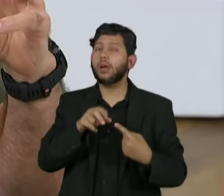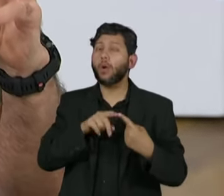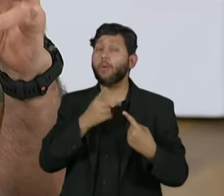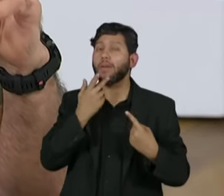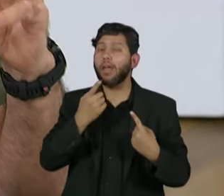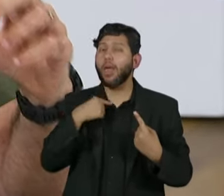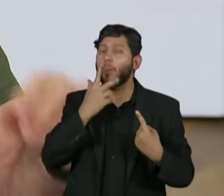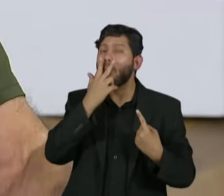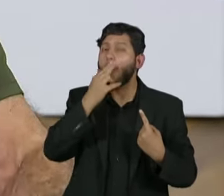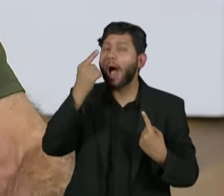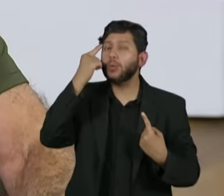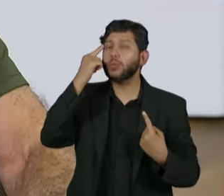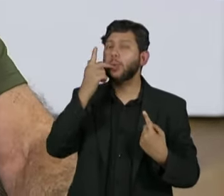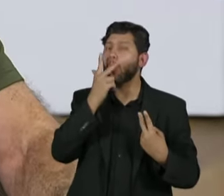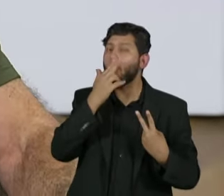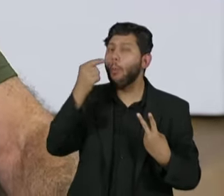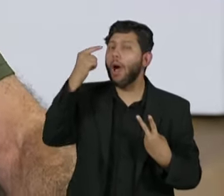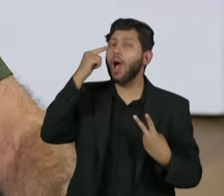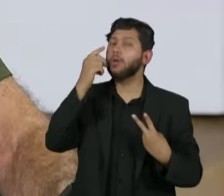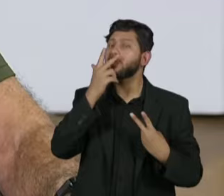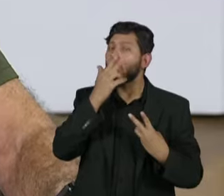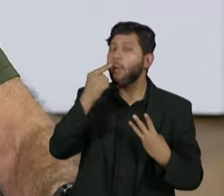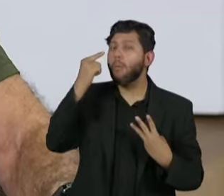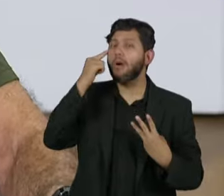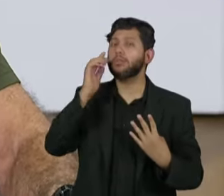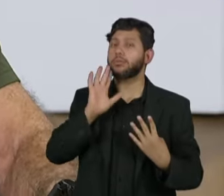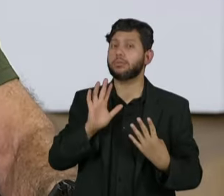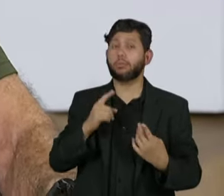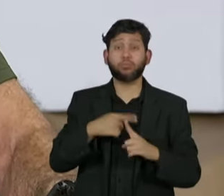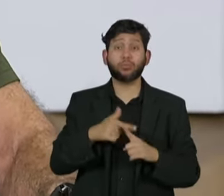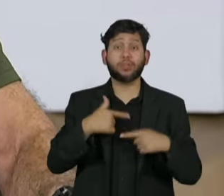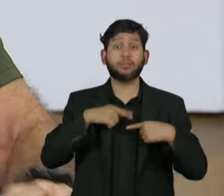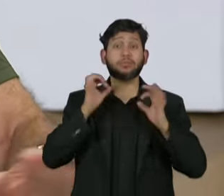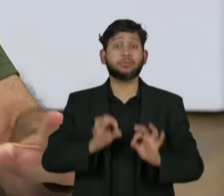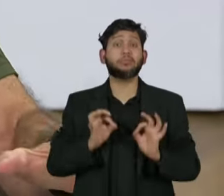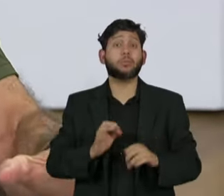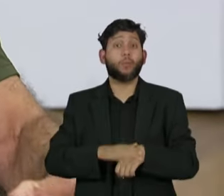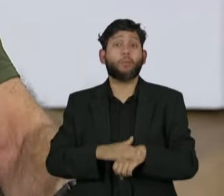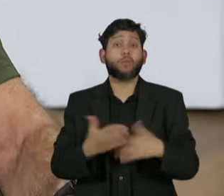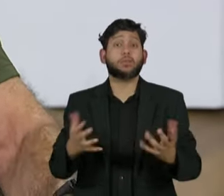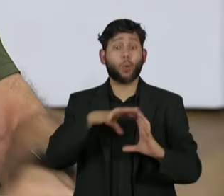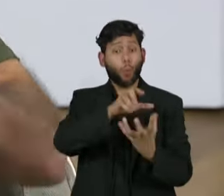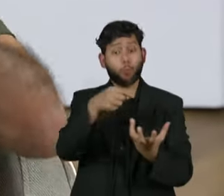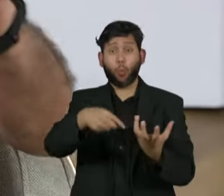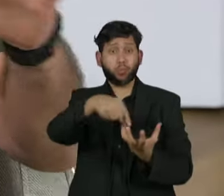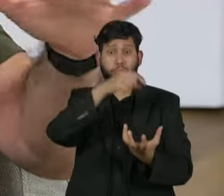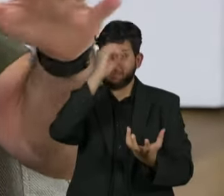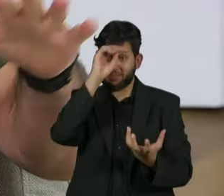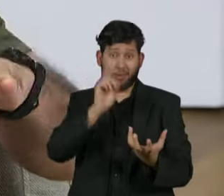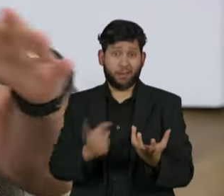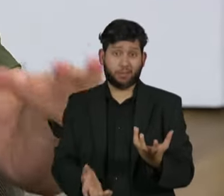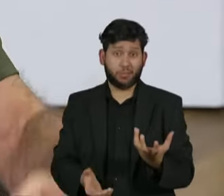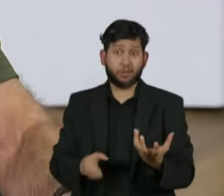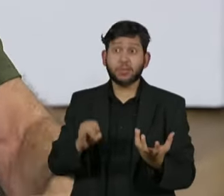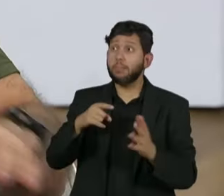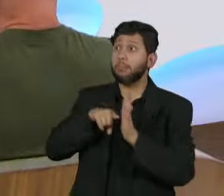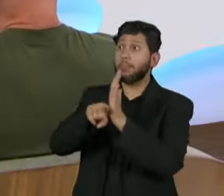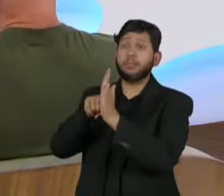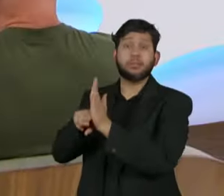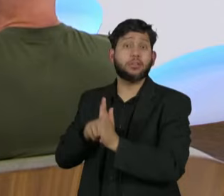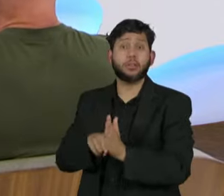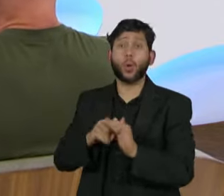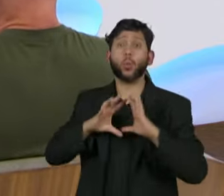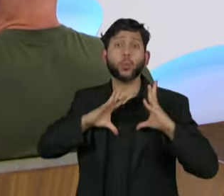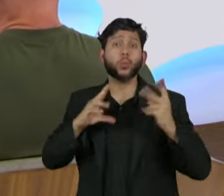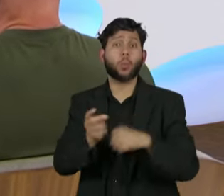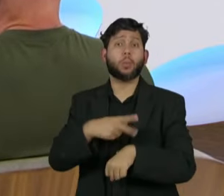e eu tô dizendo isso porque não há muita certeza sobre o que fazer com isso no mundo inteiro Se você olhar a literatura de quase todos